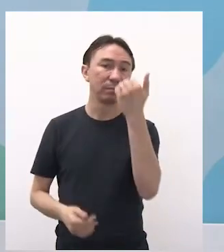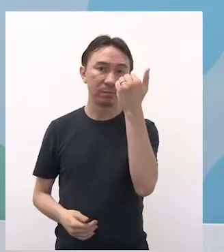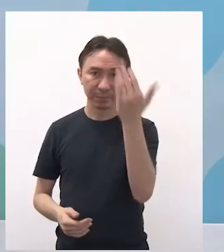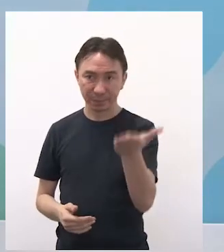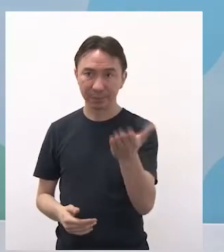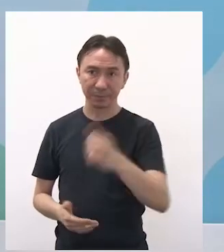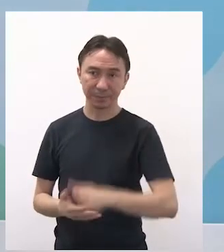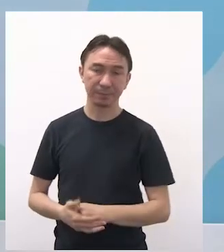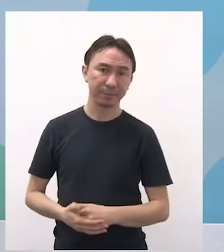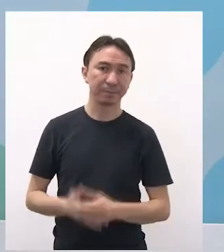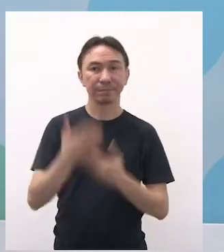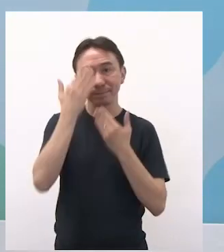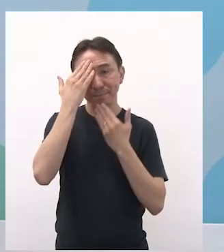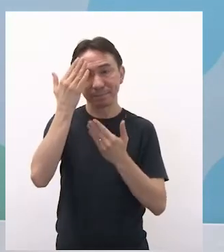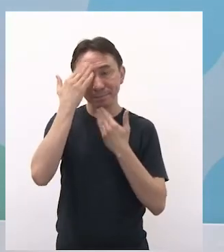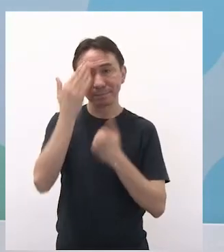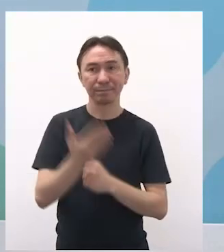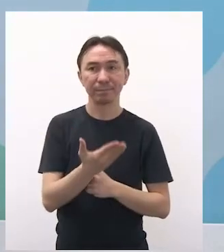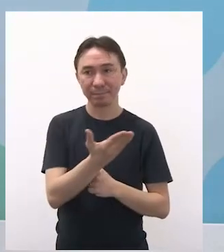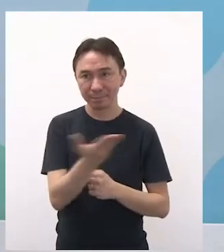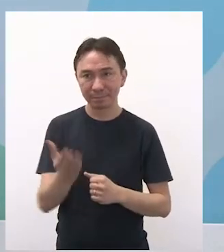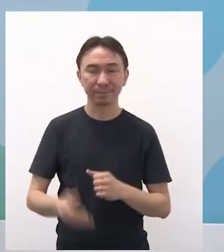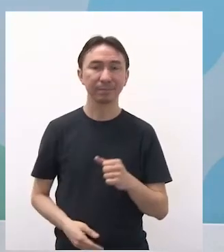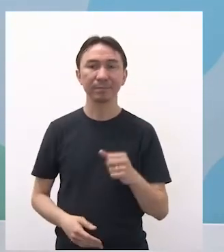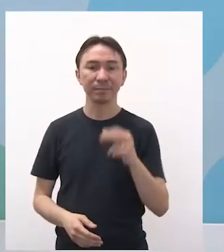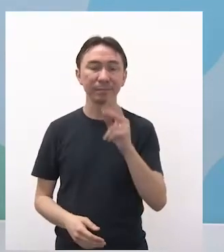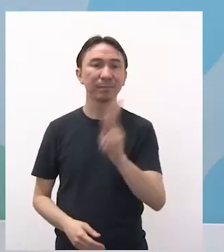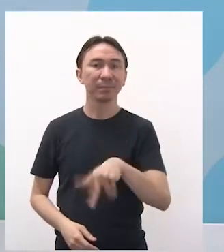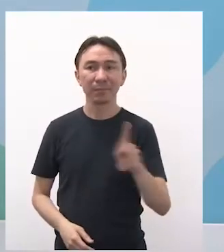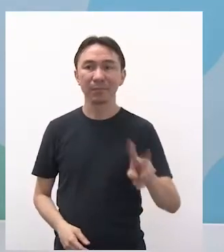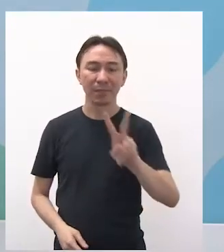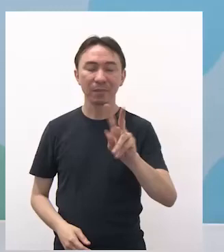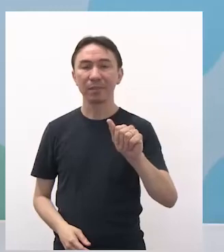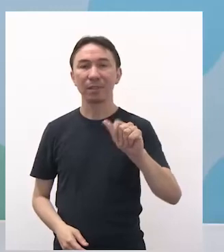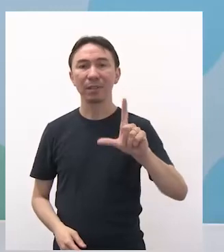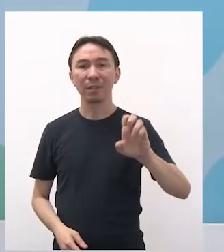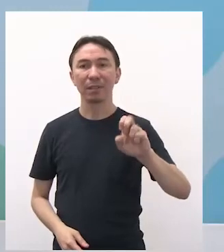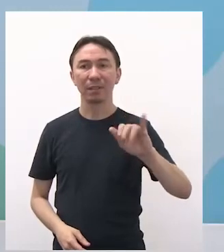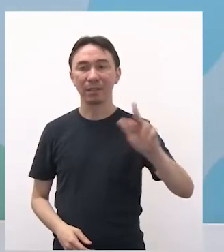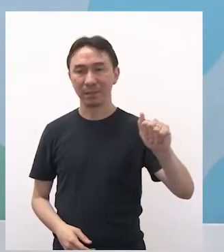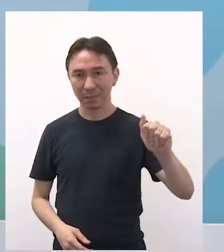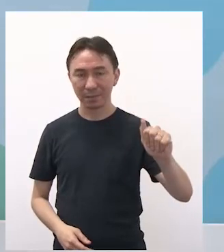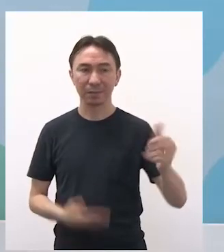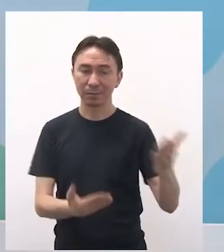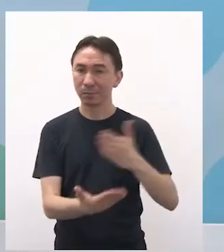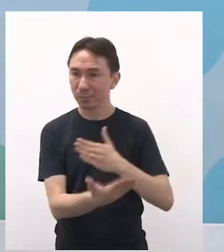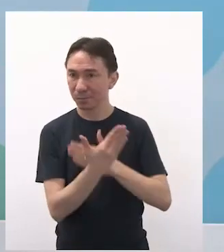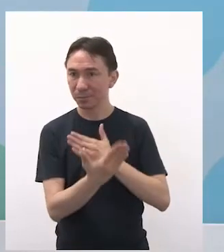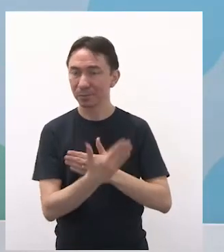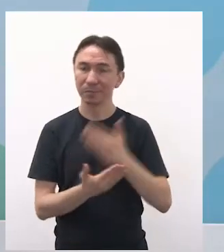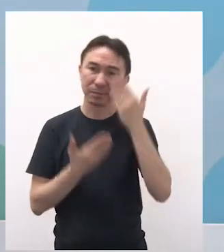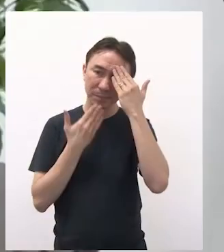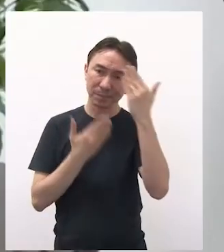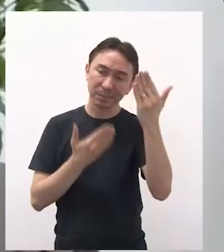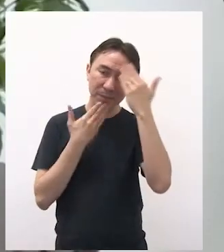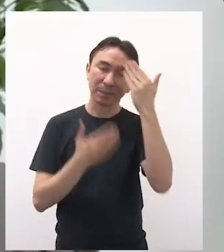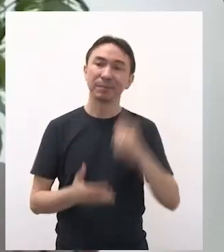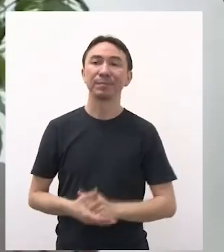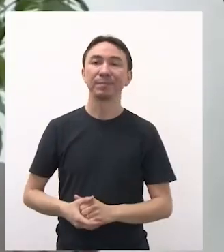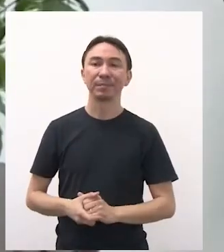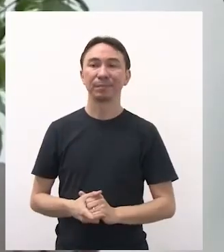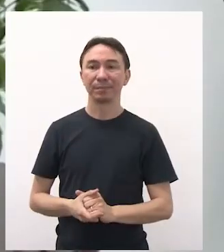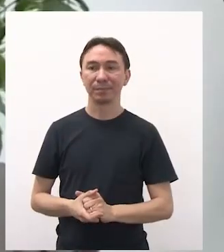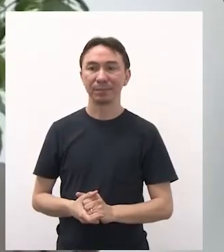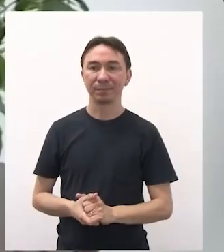de agradecer mais uma vez a presença da professora Valéria, que contribuiu grandemente para essa nossa formação de hoje. Muito obrigado, professora. Eu